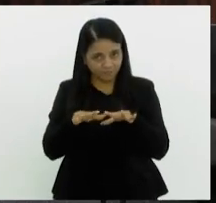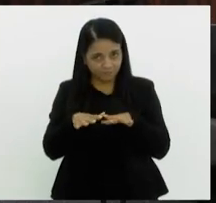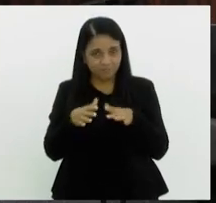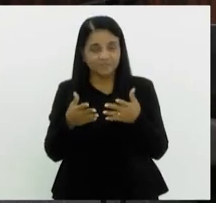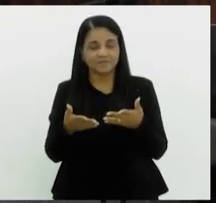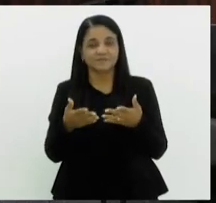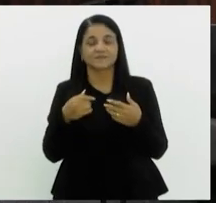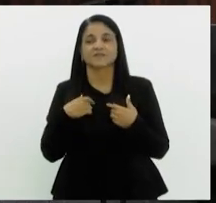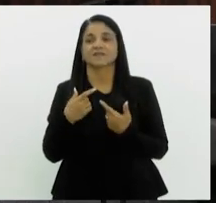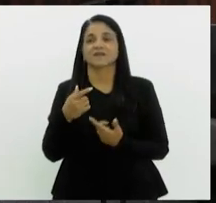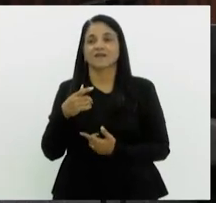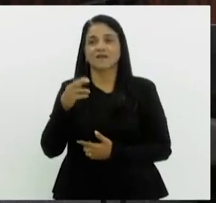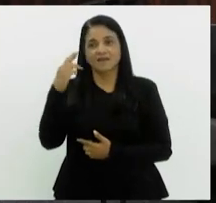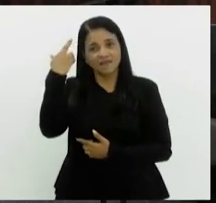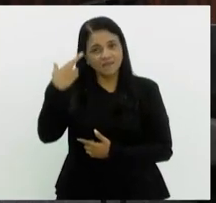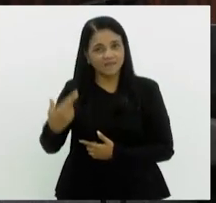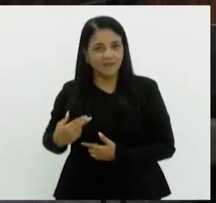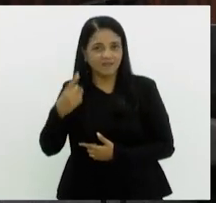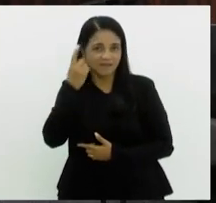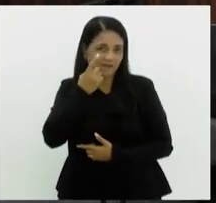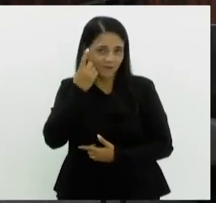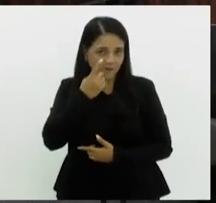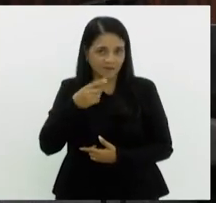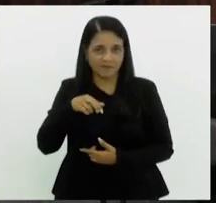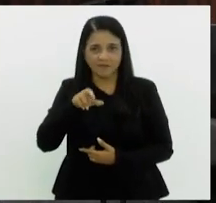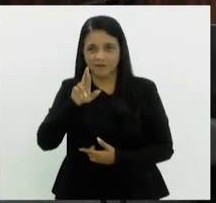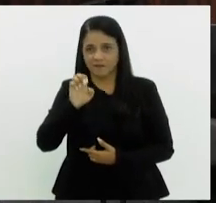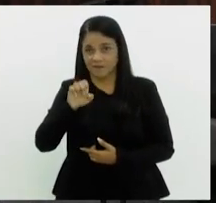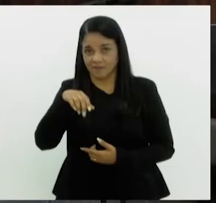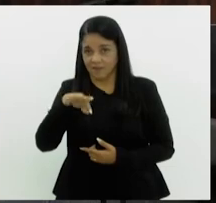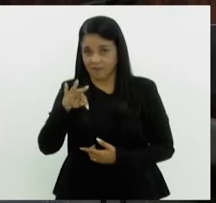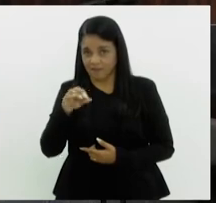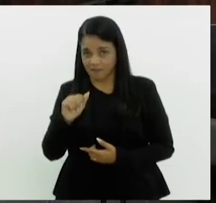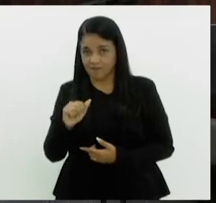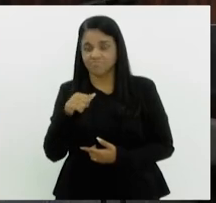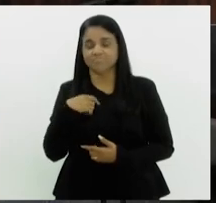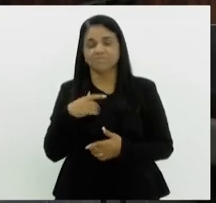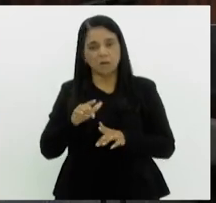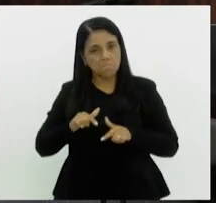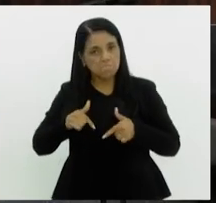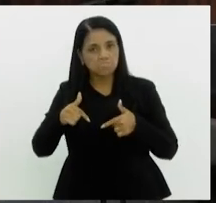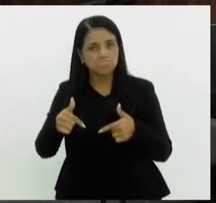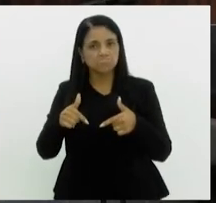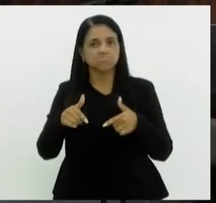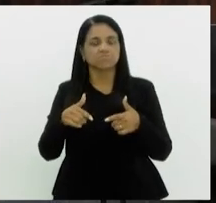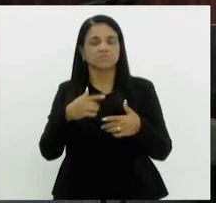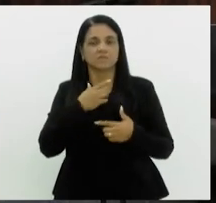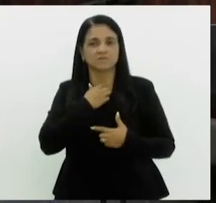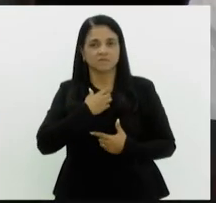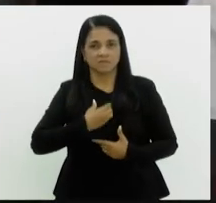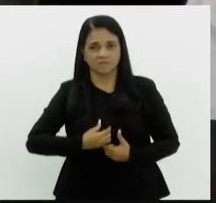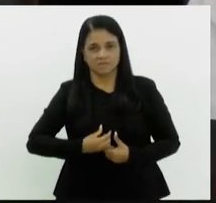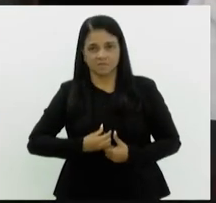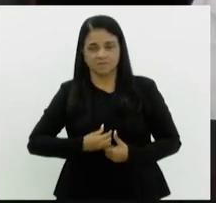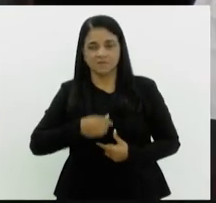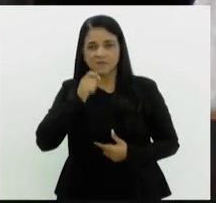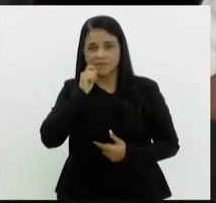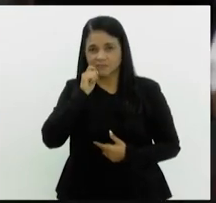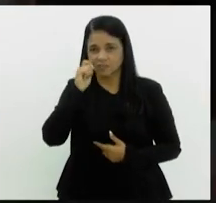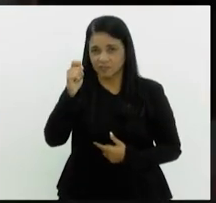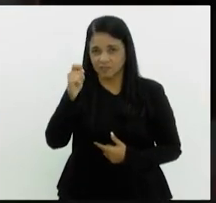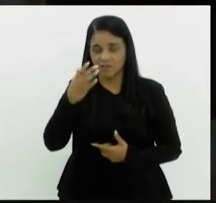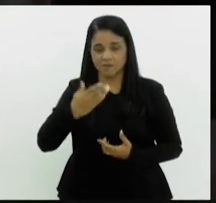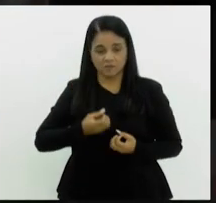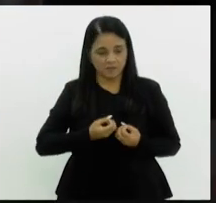deputada Renata Souza, por essa iniciativa, né, de estar entregando essa medalha para